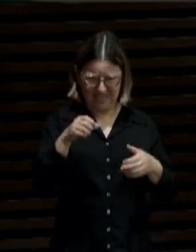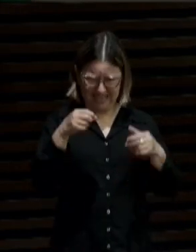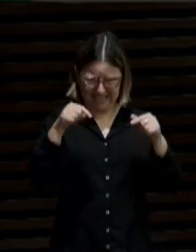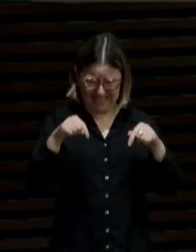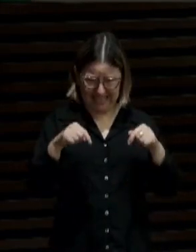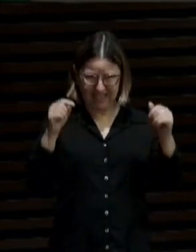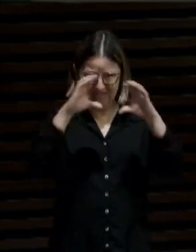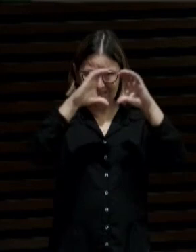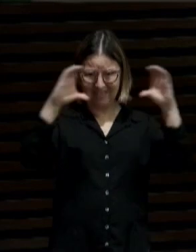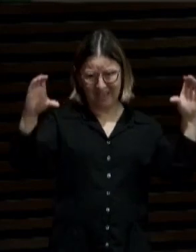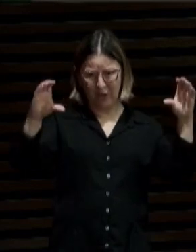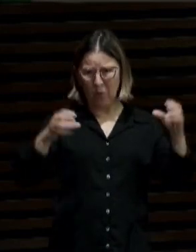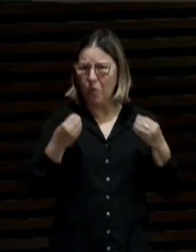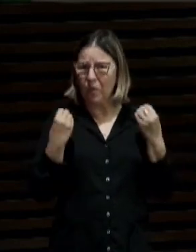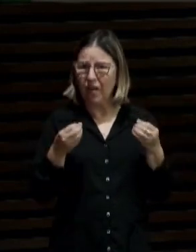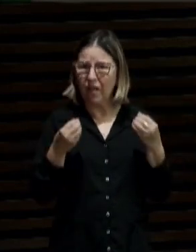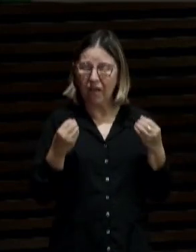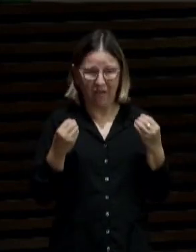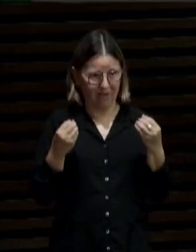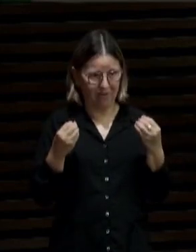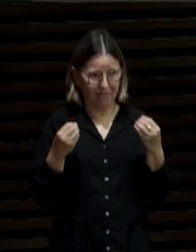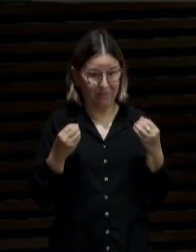limite. Pô, pelo amor de Deus, não, esse cara no céu aqui, não dá.